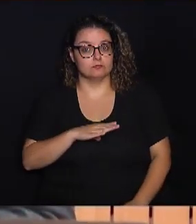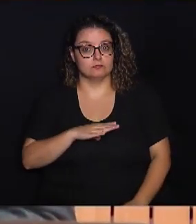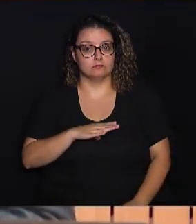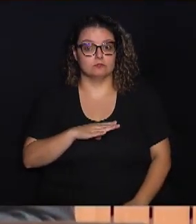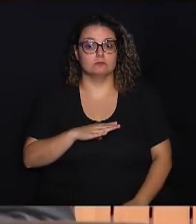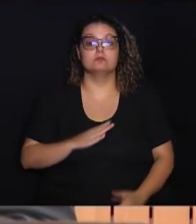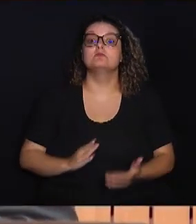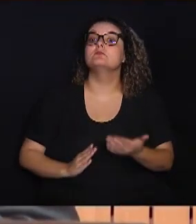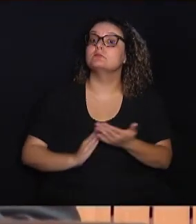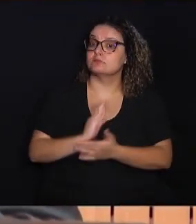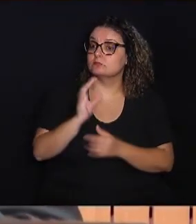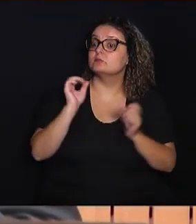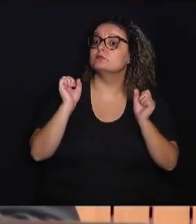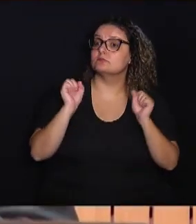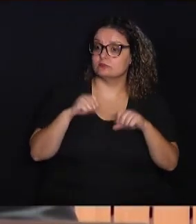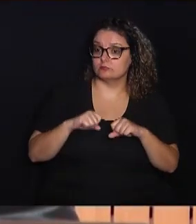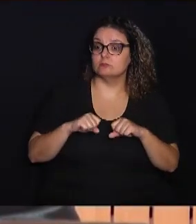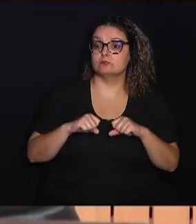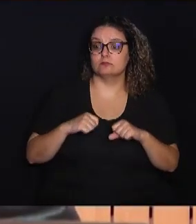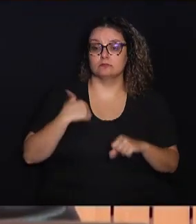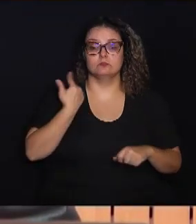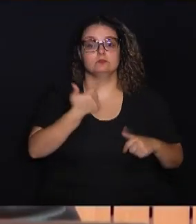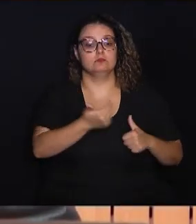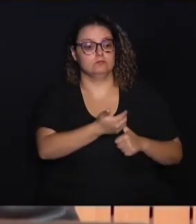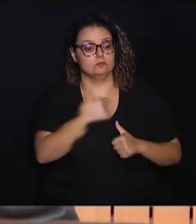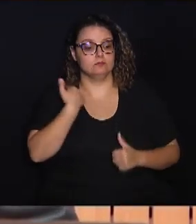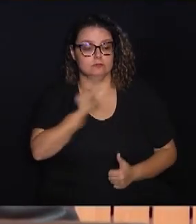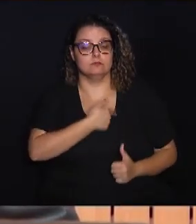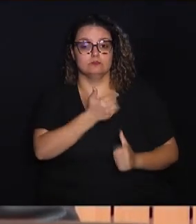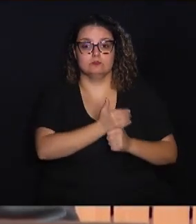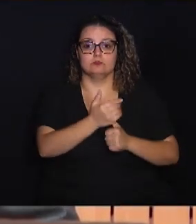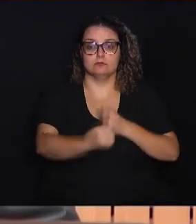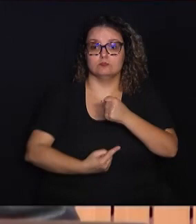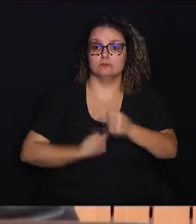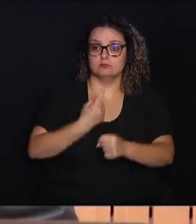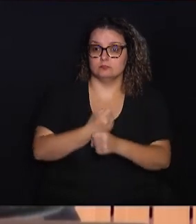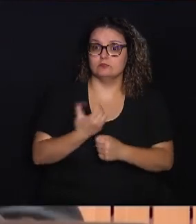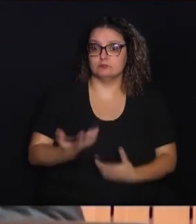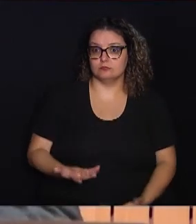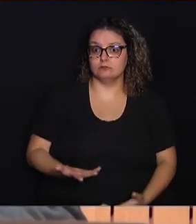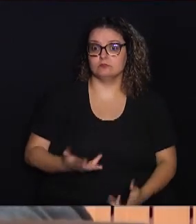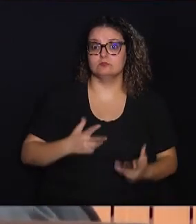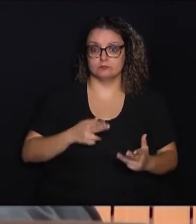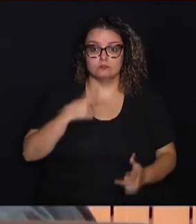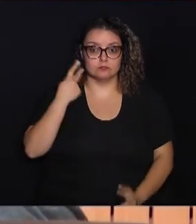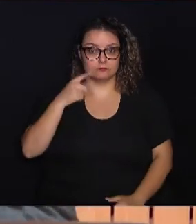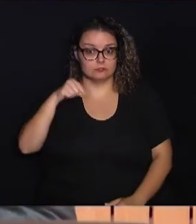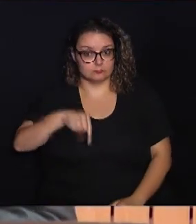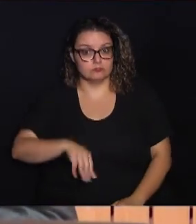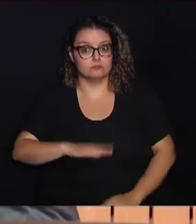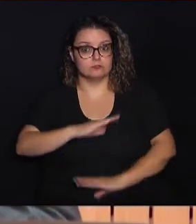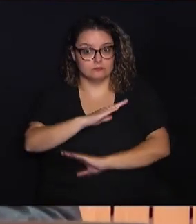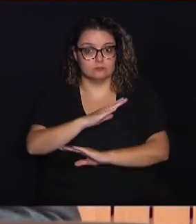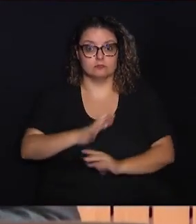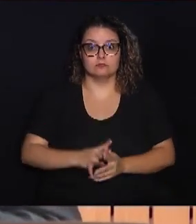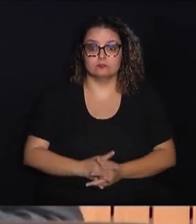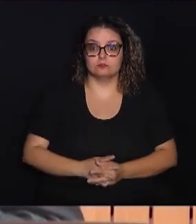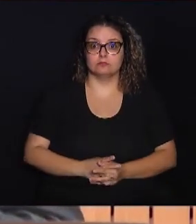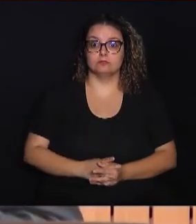aprovou sim o nosso mandato de um ano praticamente como Vereador nesta casa